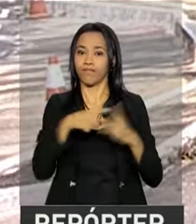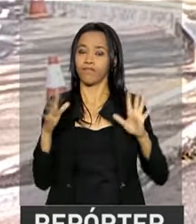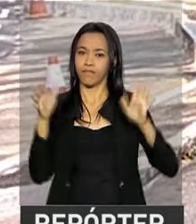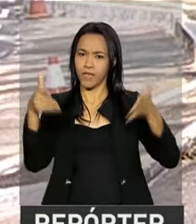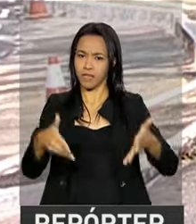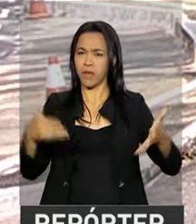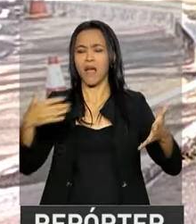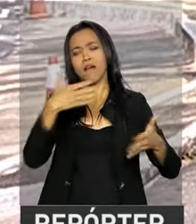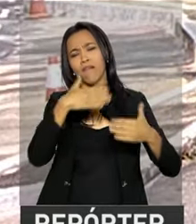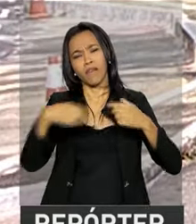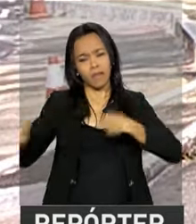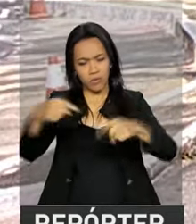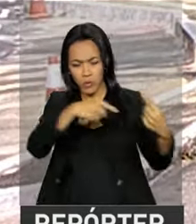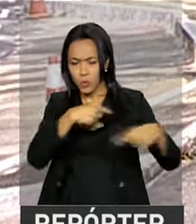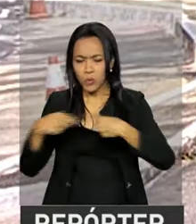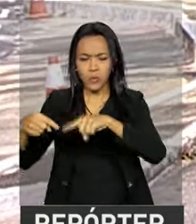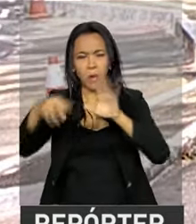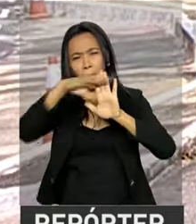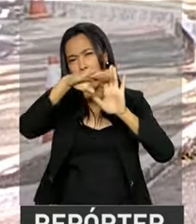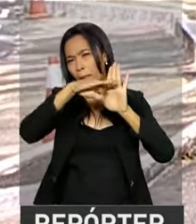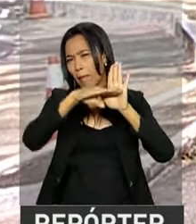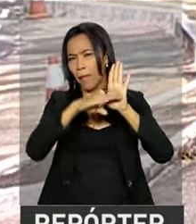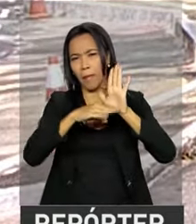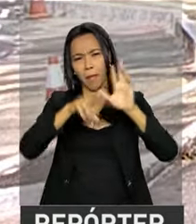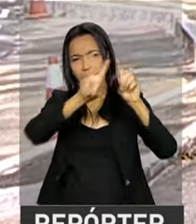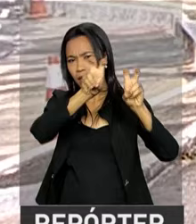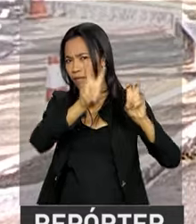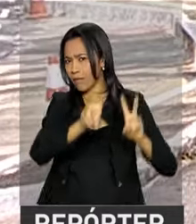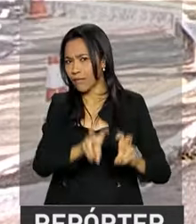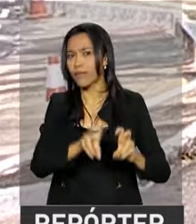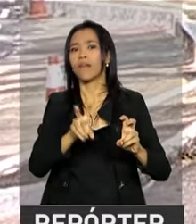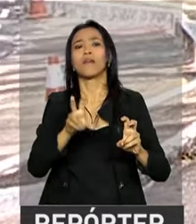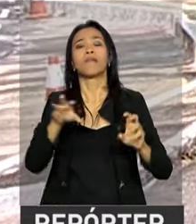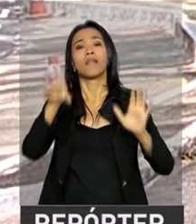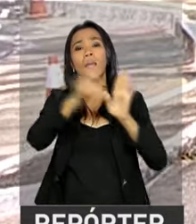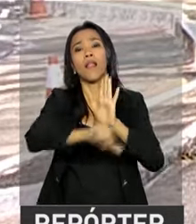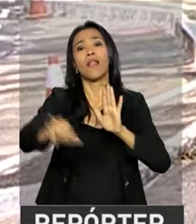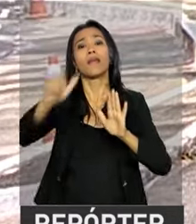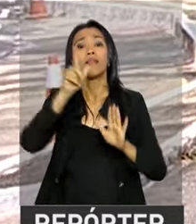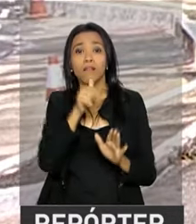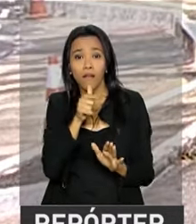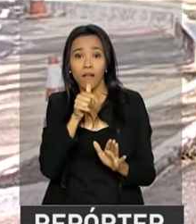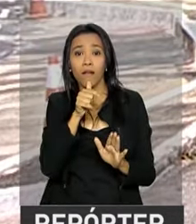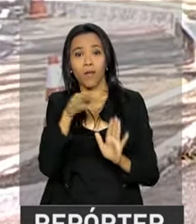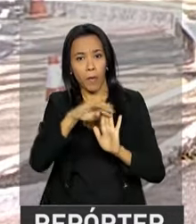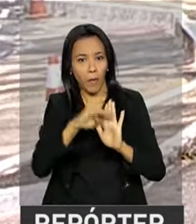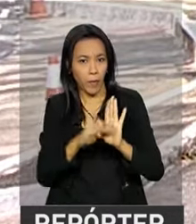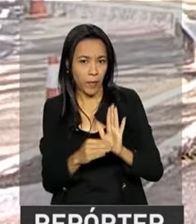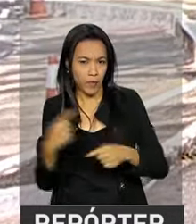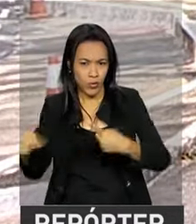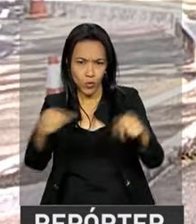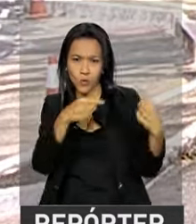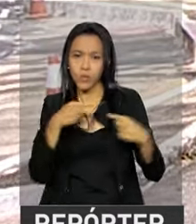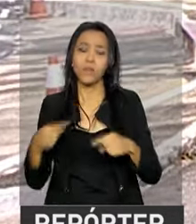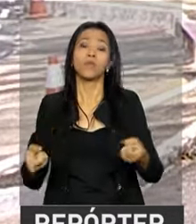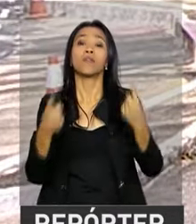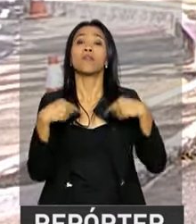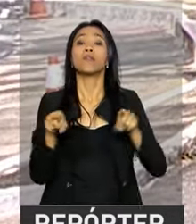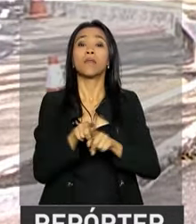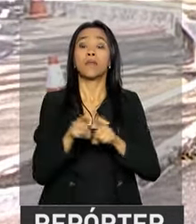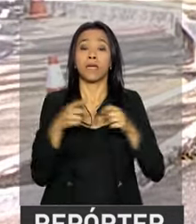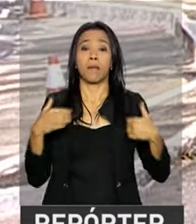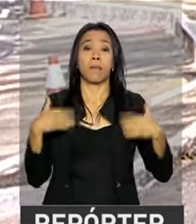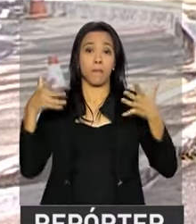verão debates e serão discutidos vários pontos específicos da lei da água e além disso será discutida a participação do